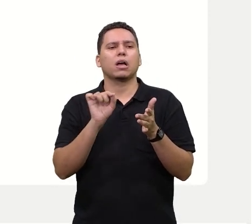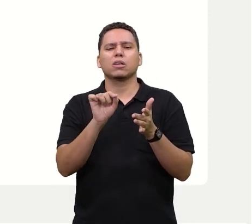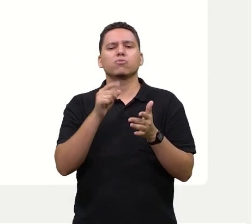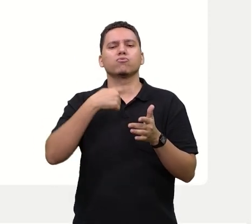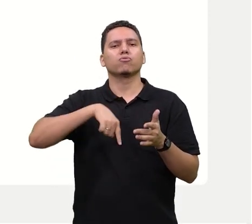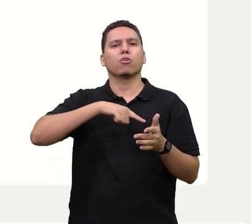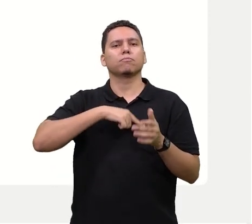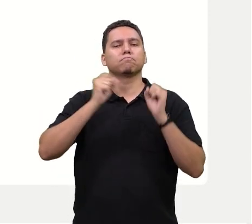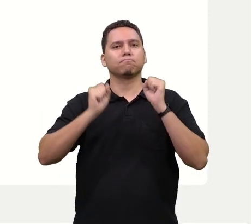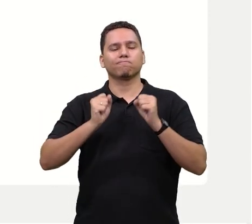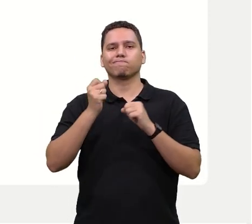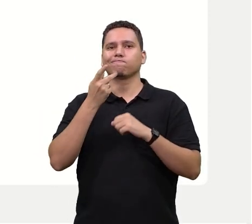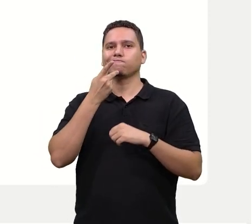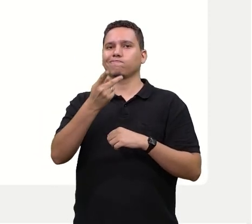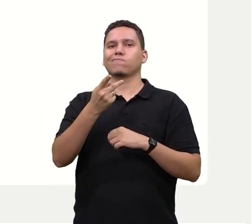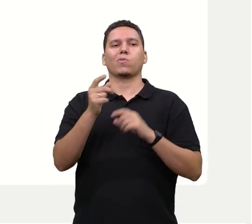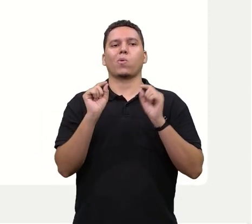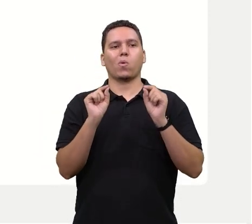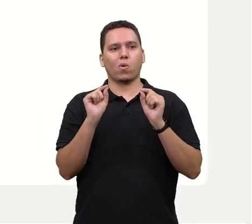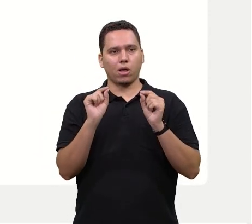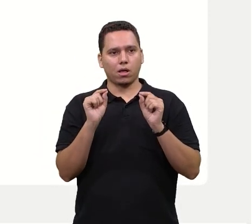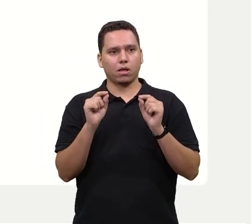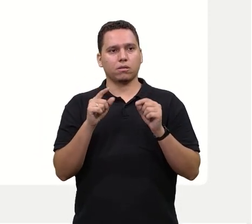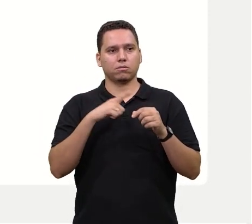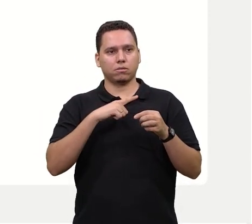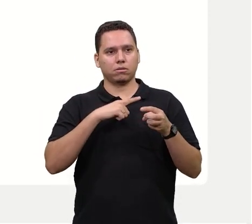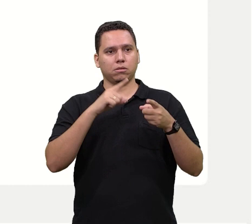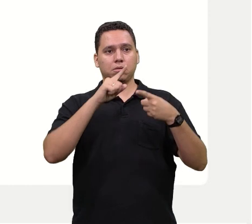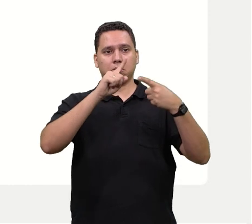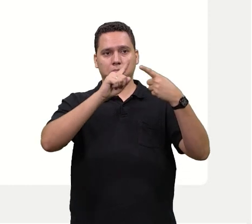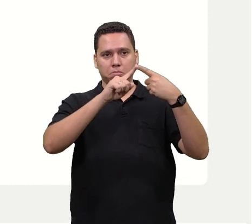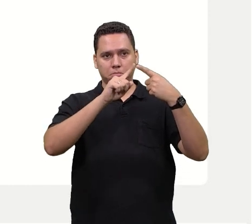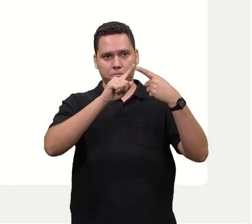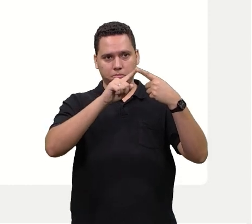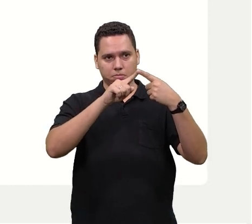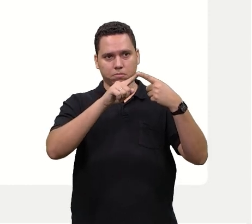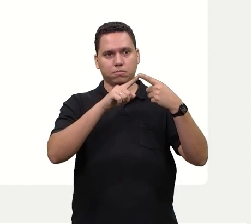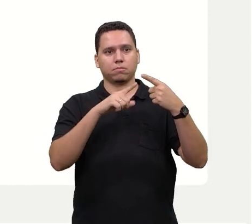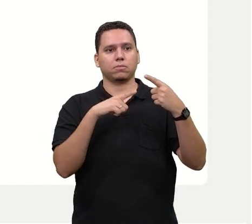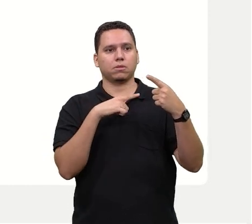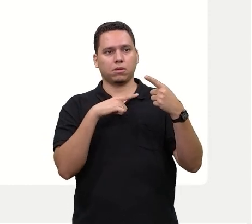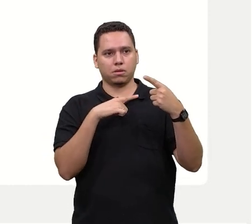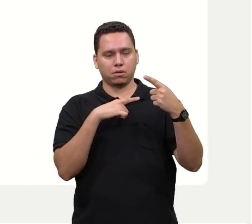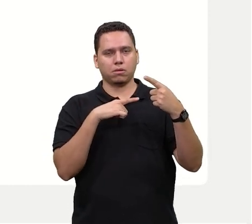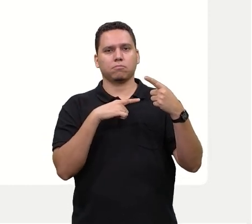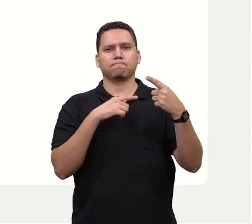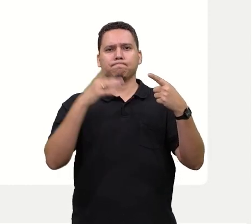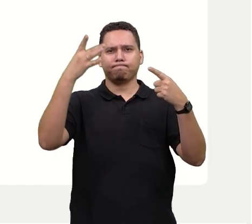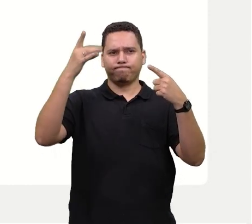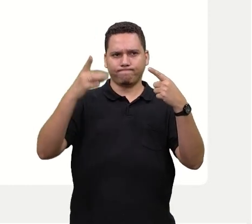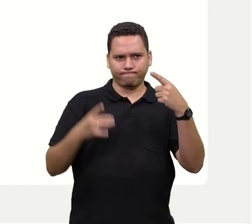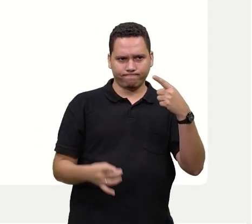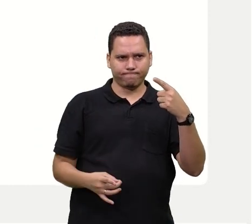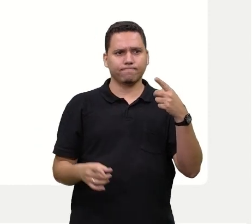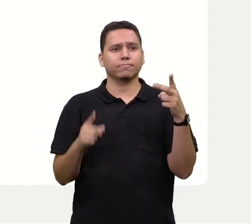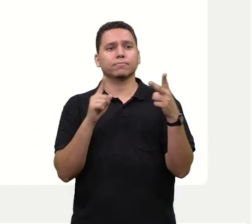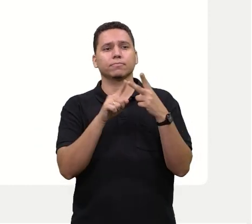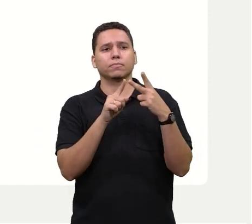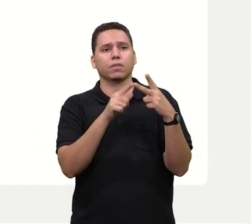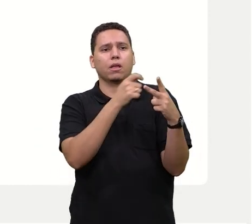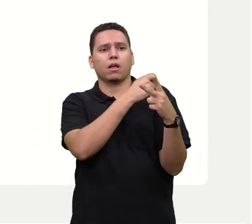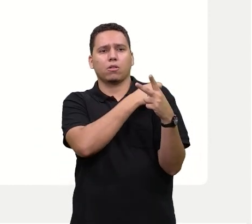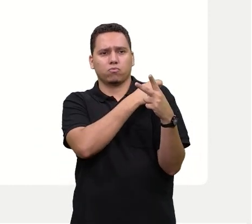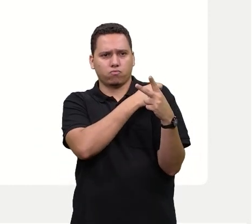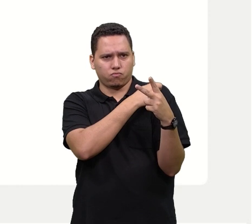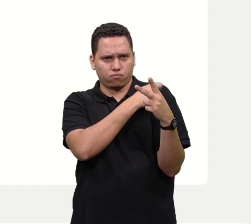bastão ficou eletrizado positivamente porque o vidro está abaixo da lã na série triboelétrica. Segundo, os alunos observaram que a bolinha foi atraída